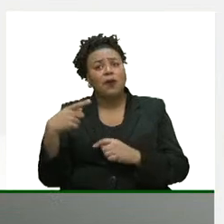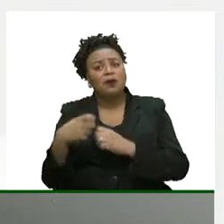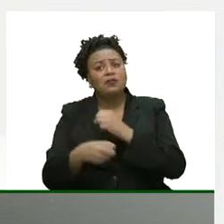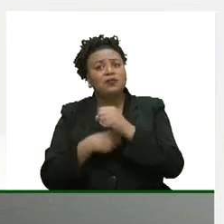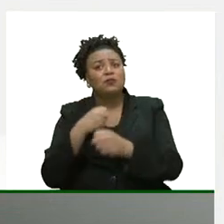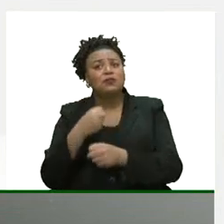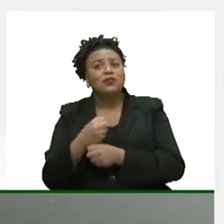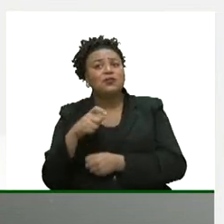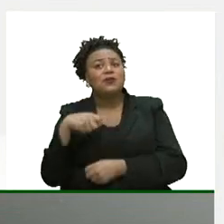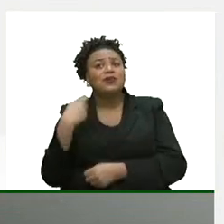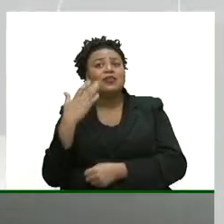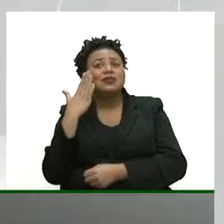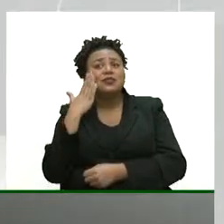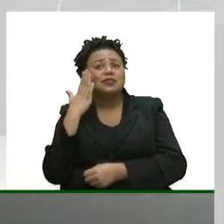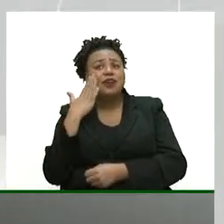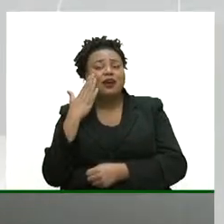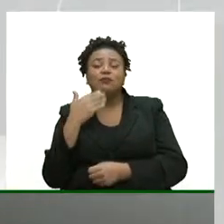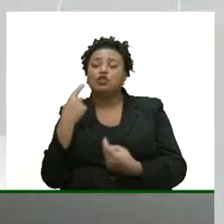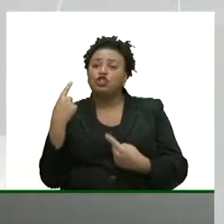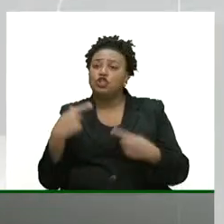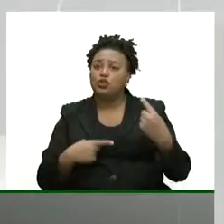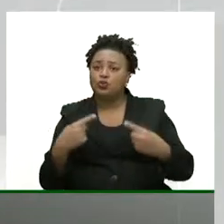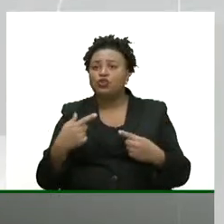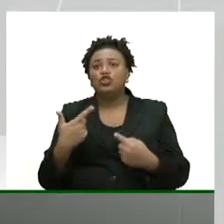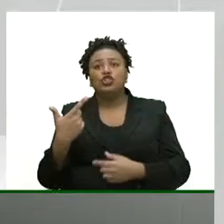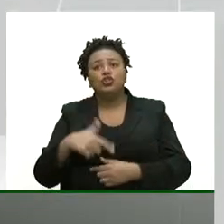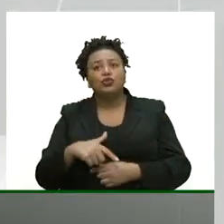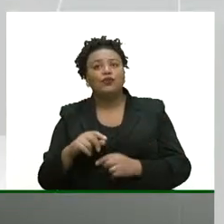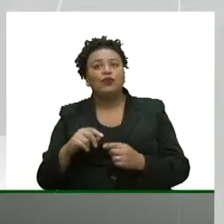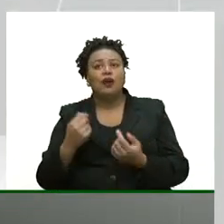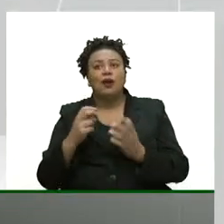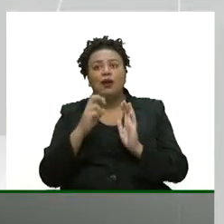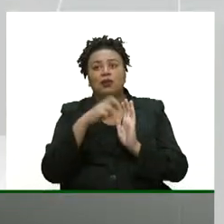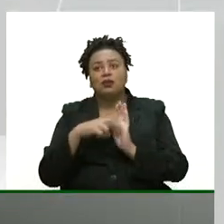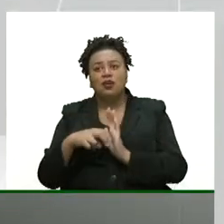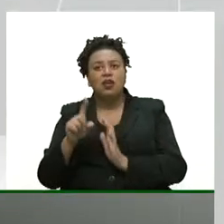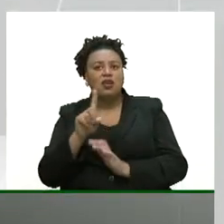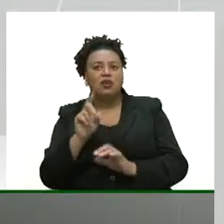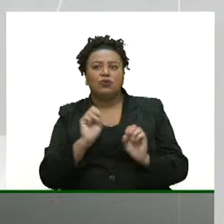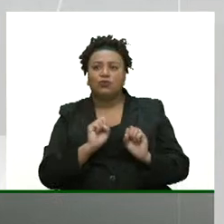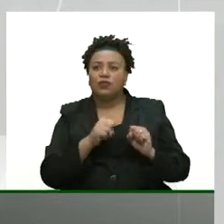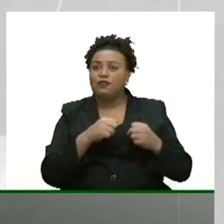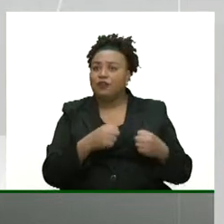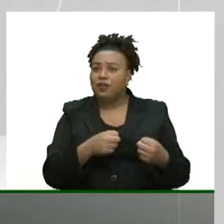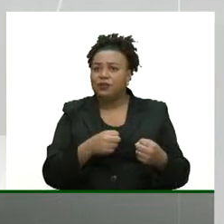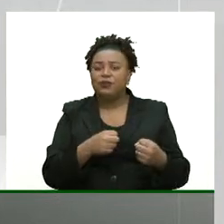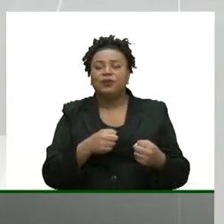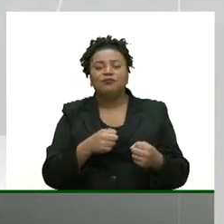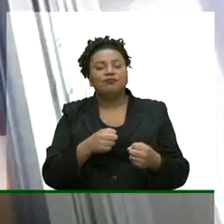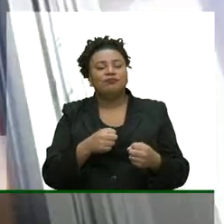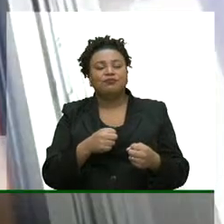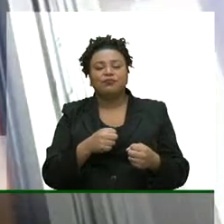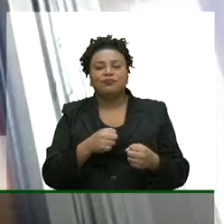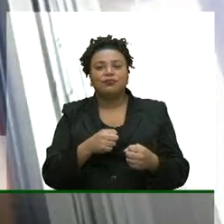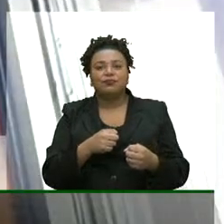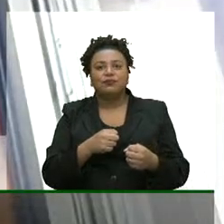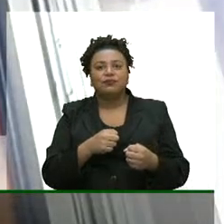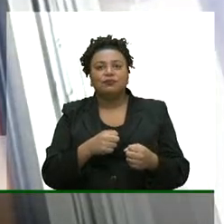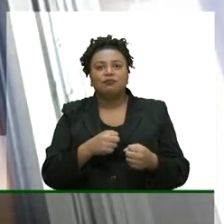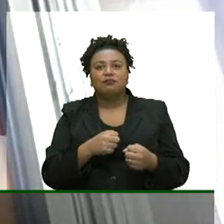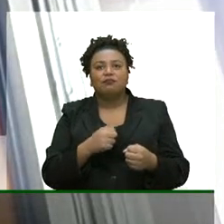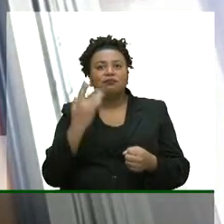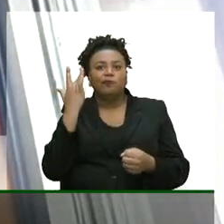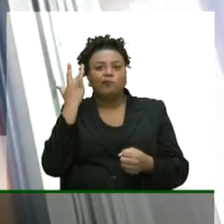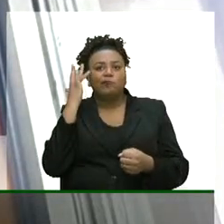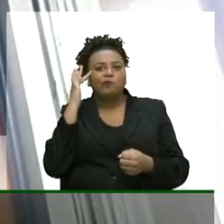sabe, voltar à baila com a discussão da matriz tributária. Não estou aqui defendendo de modo